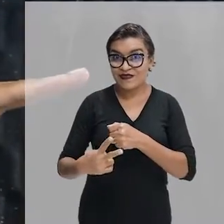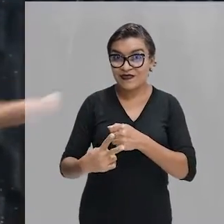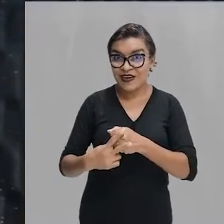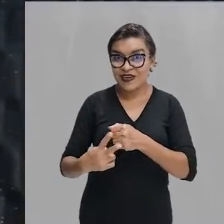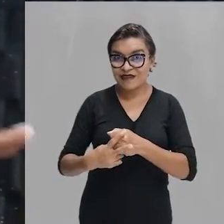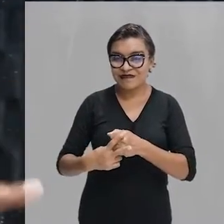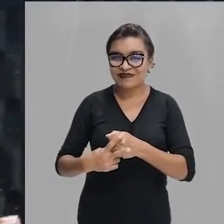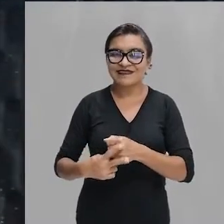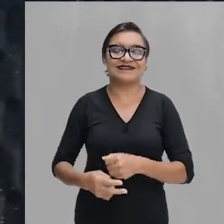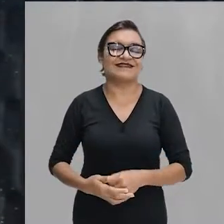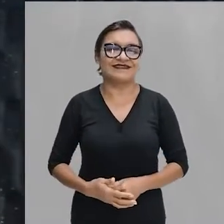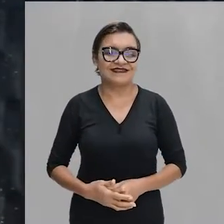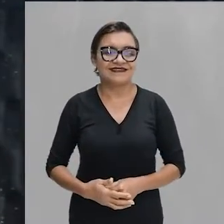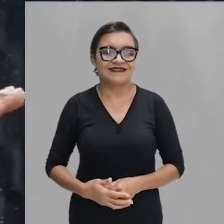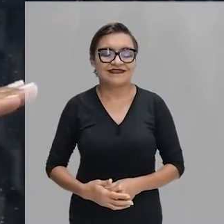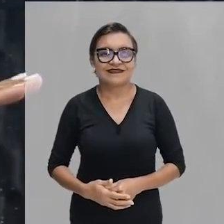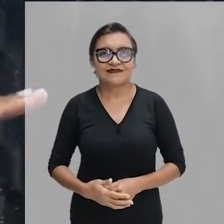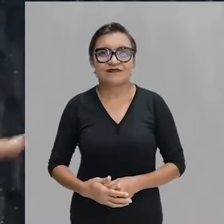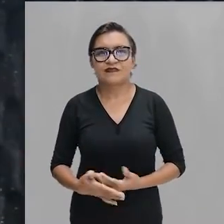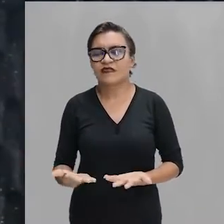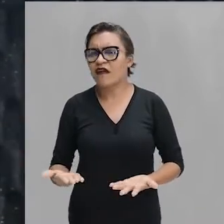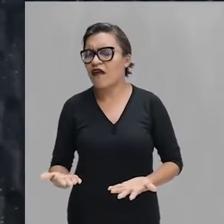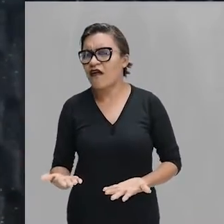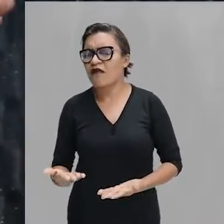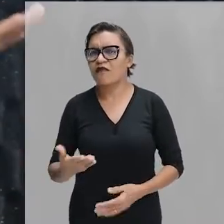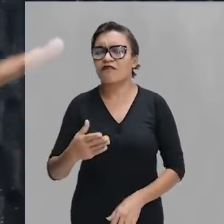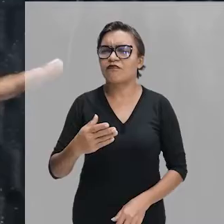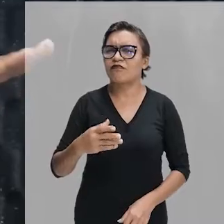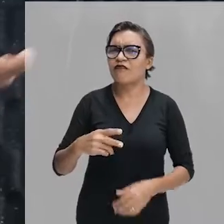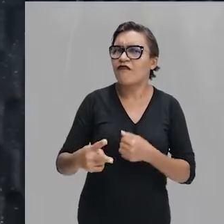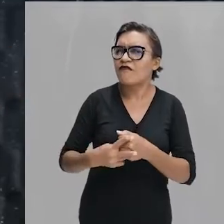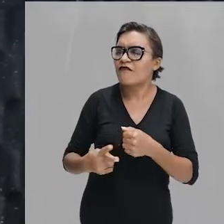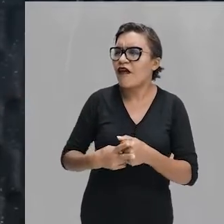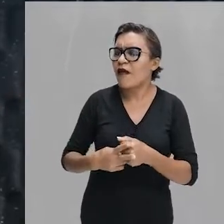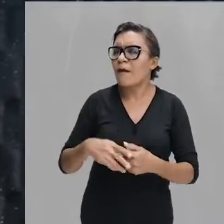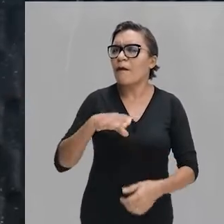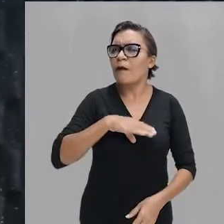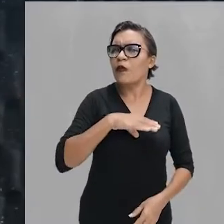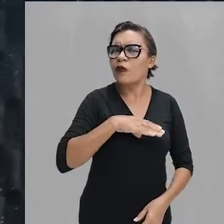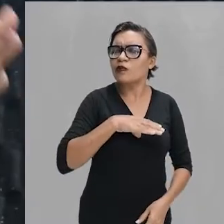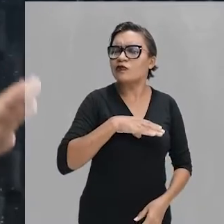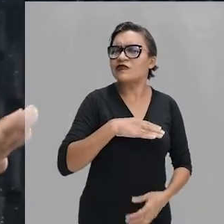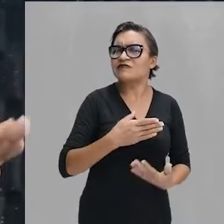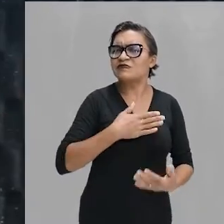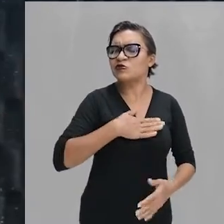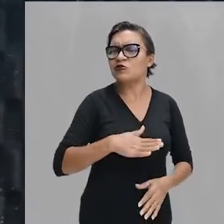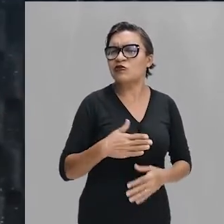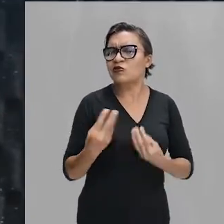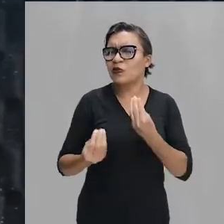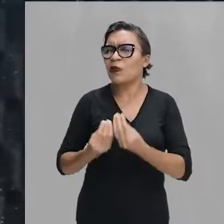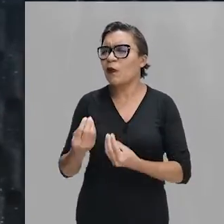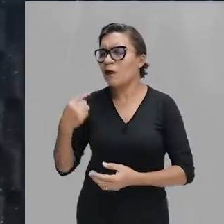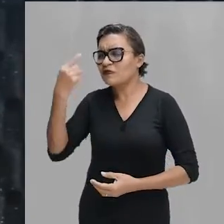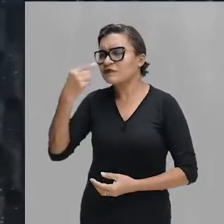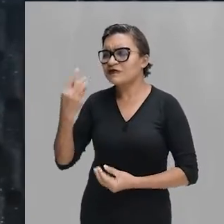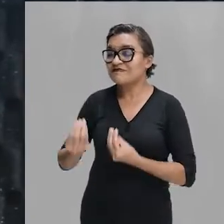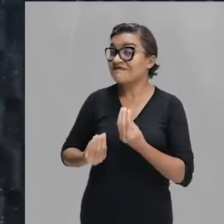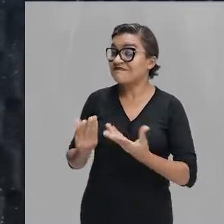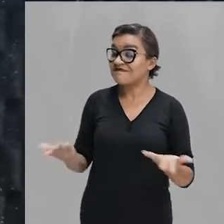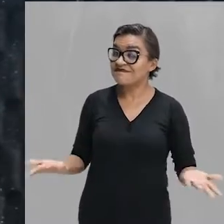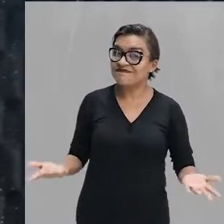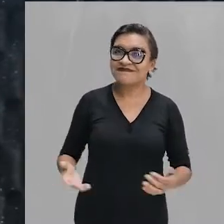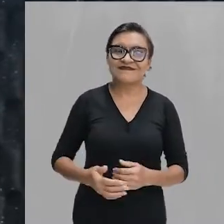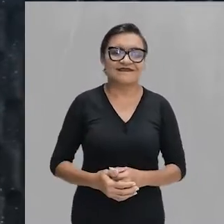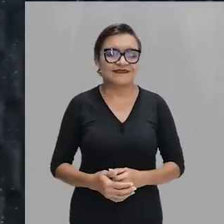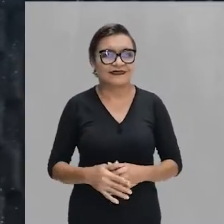meu Deus, verbos. Não gosto de verbo nem em português, não sei falar verbo nem em português e quanto mais em espanhol. Como nós já vimos em outras